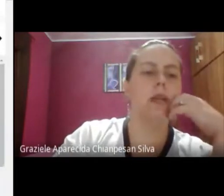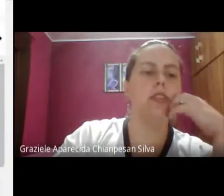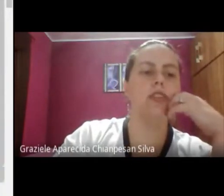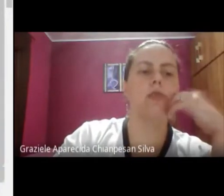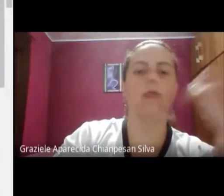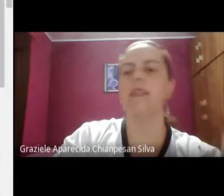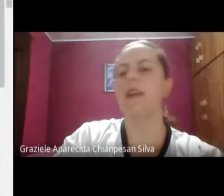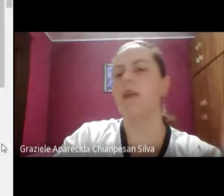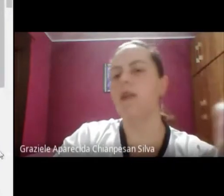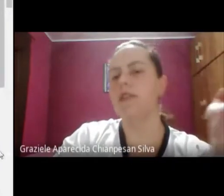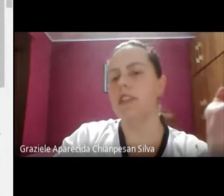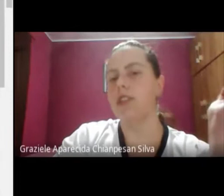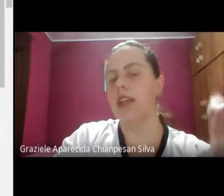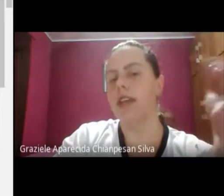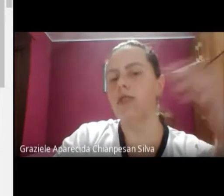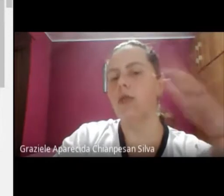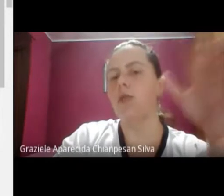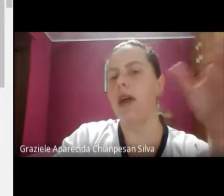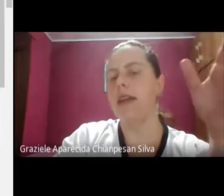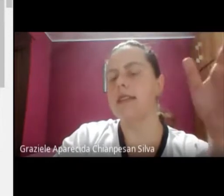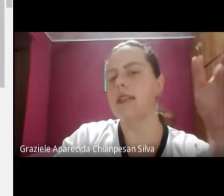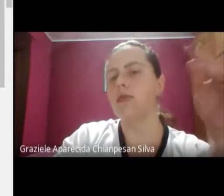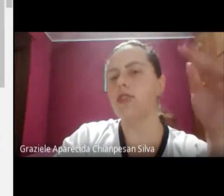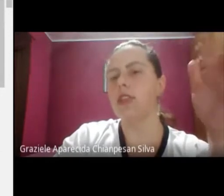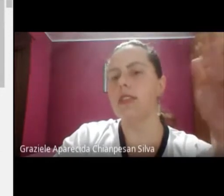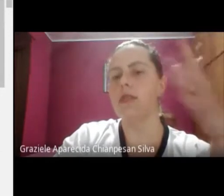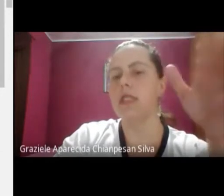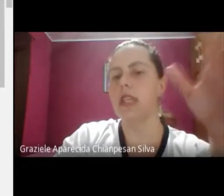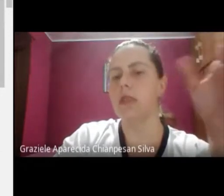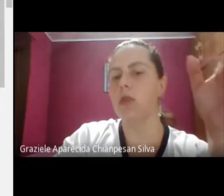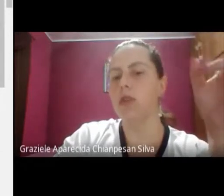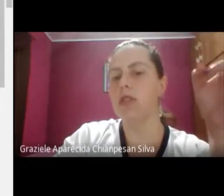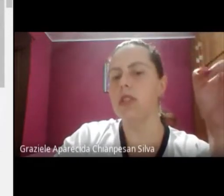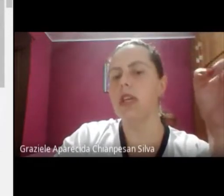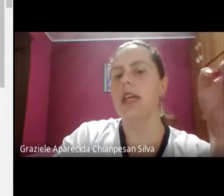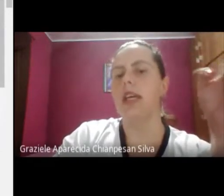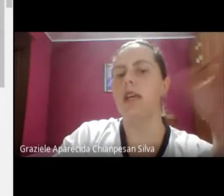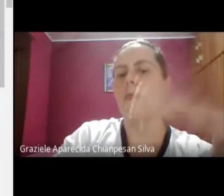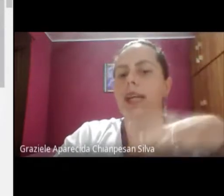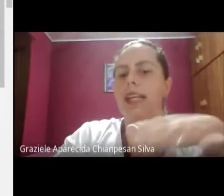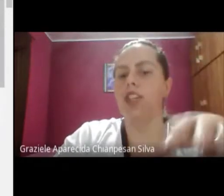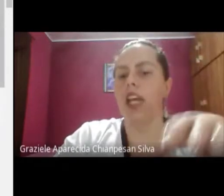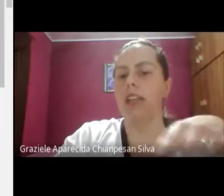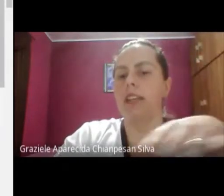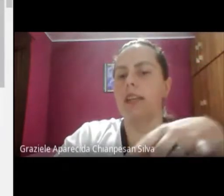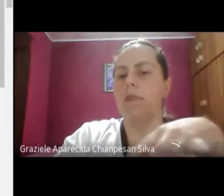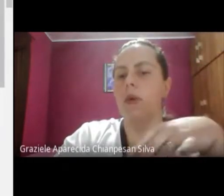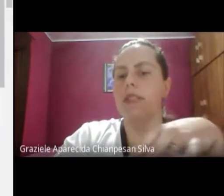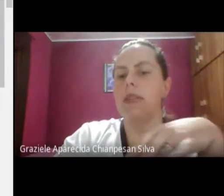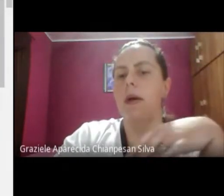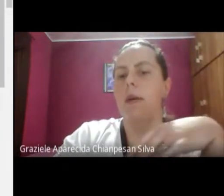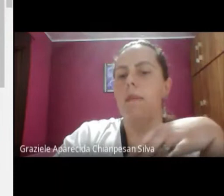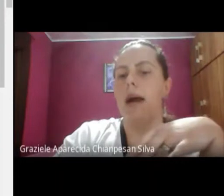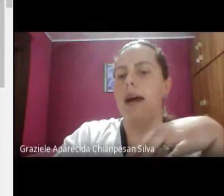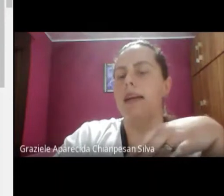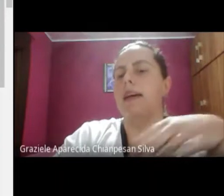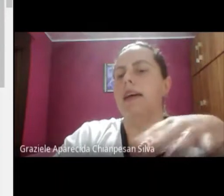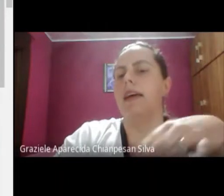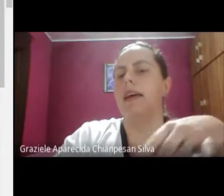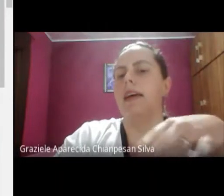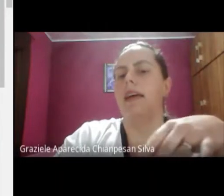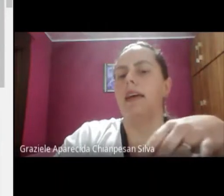as partituras não convencionais, como essas, que utilizam símbolos e uma legenda depois